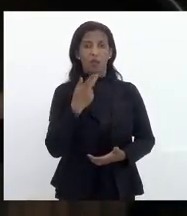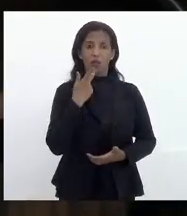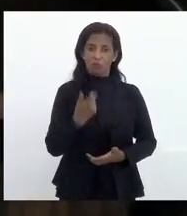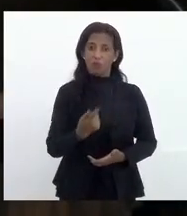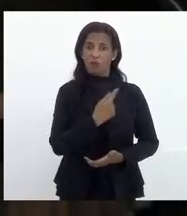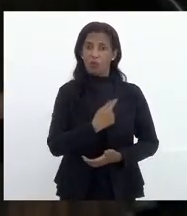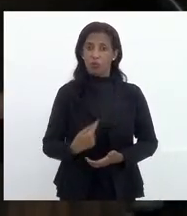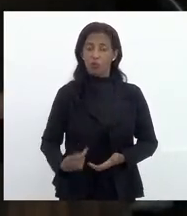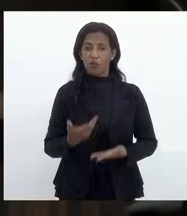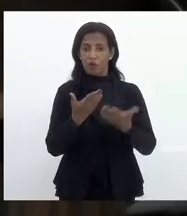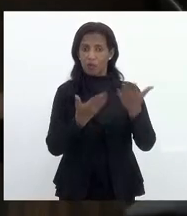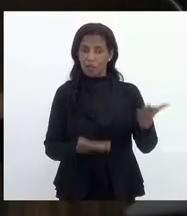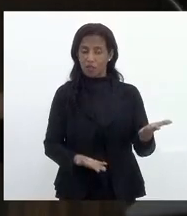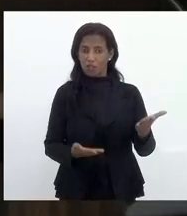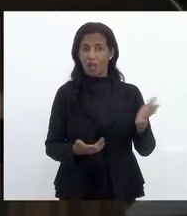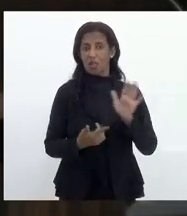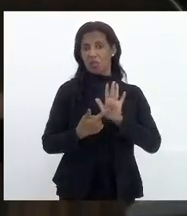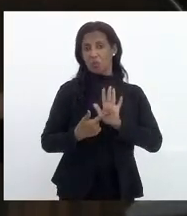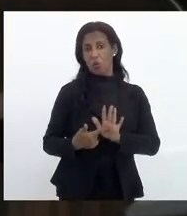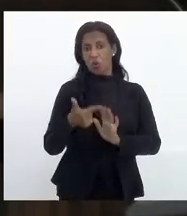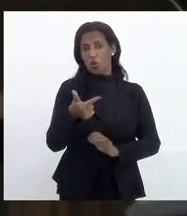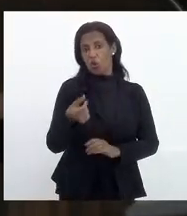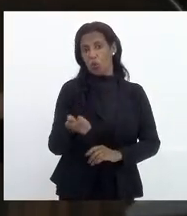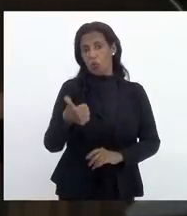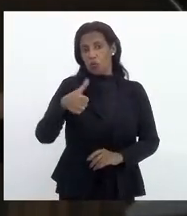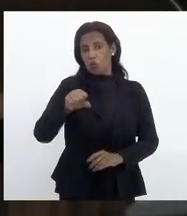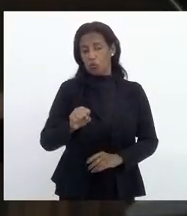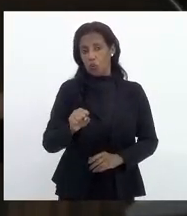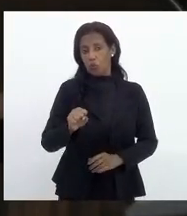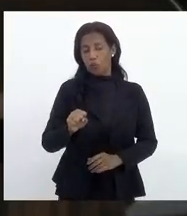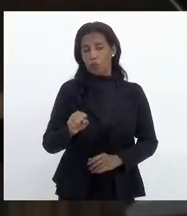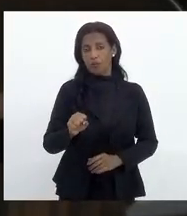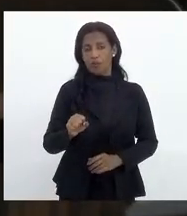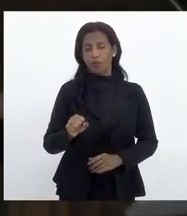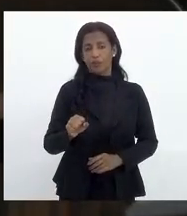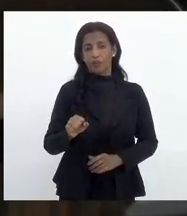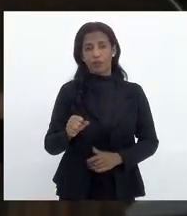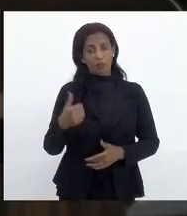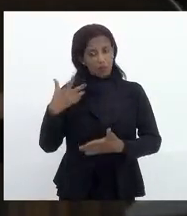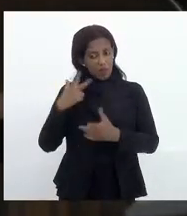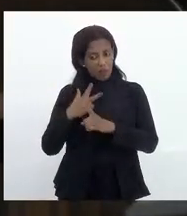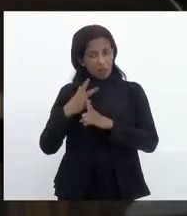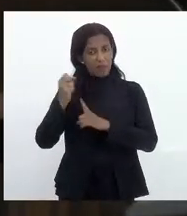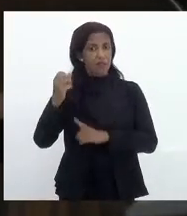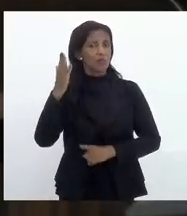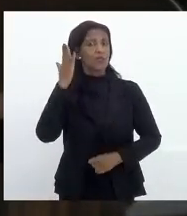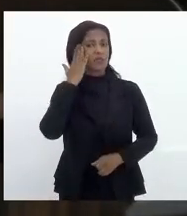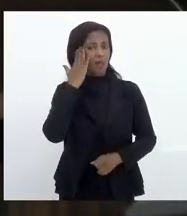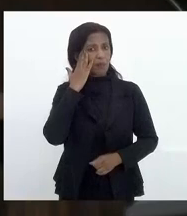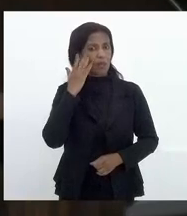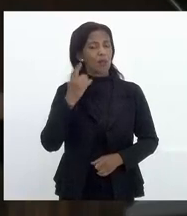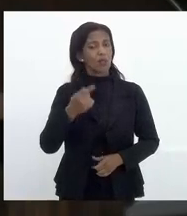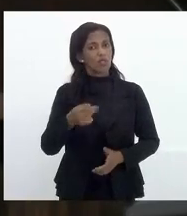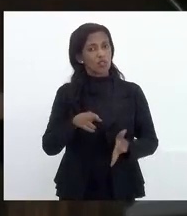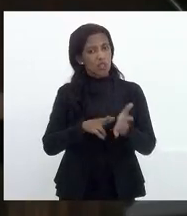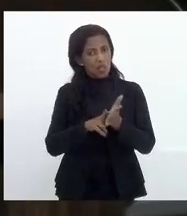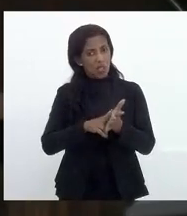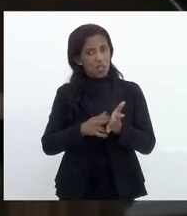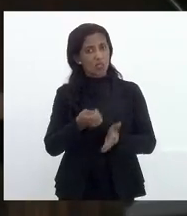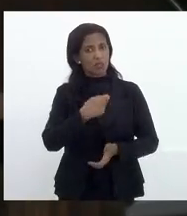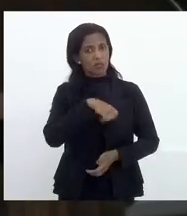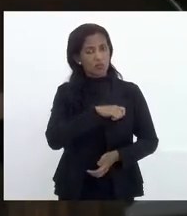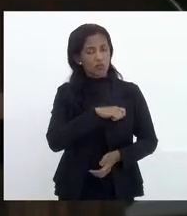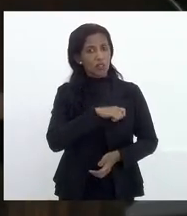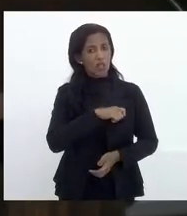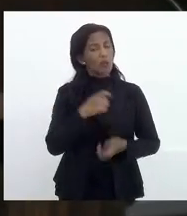que o governo quer está se apresentou em 2018 por uma campanha o leite sabendo que é viu regime de recuperação fiscal